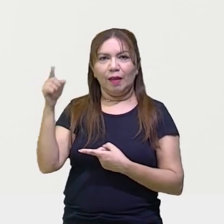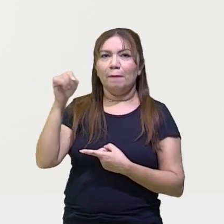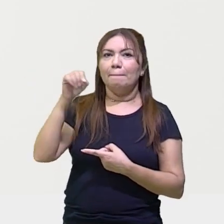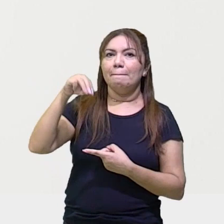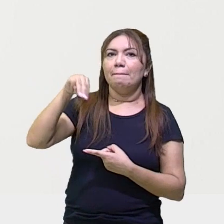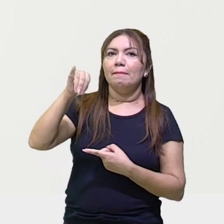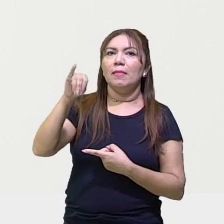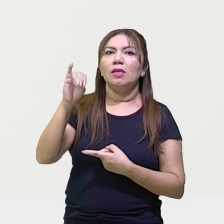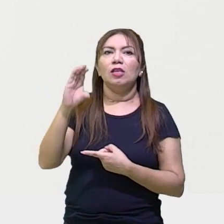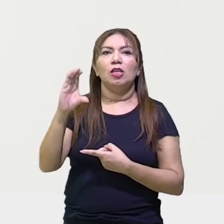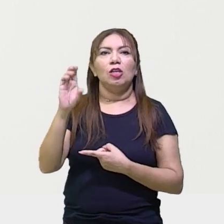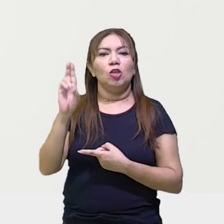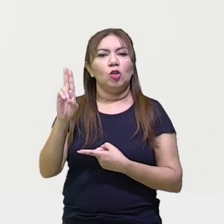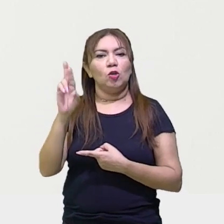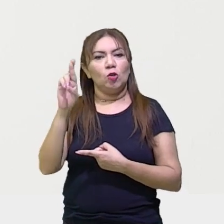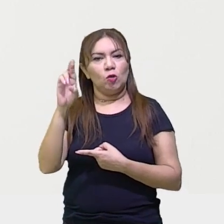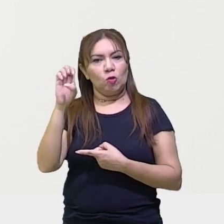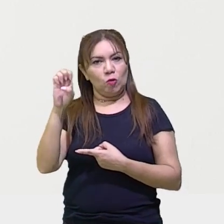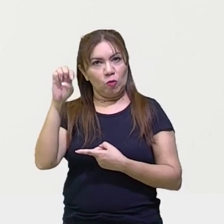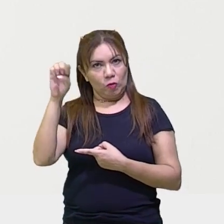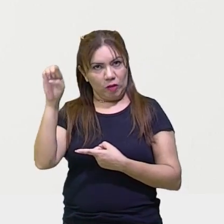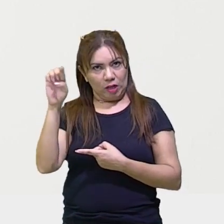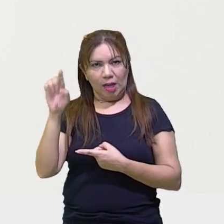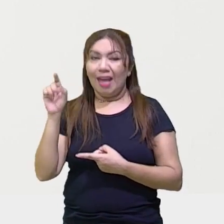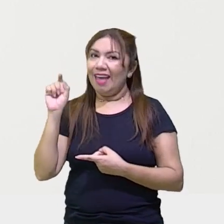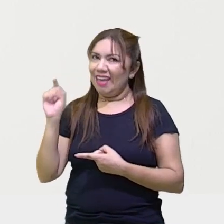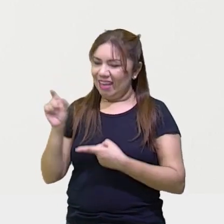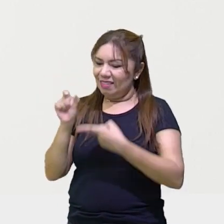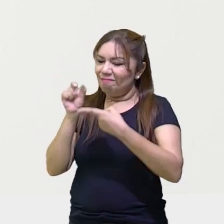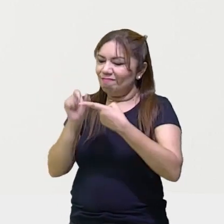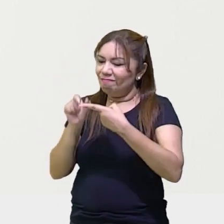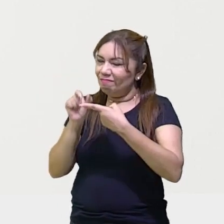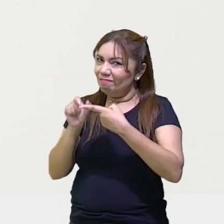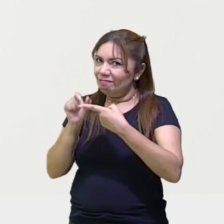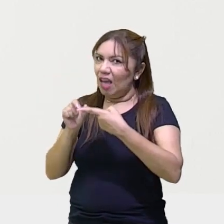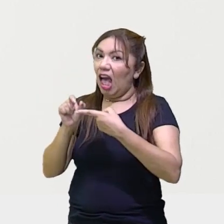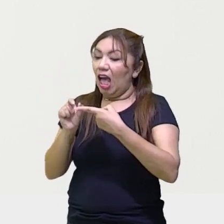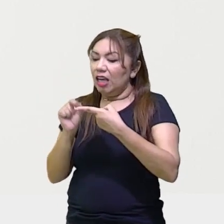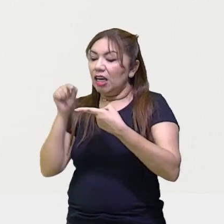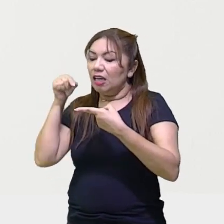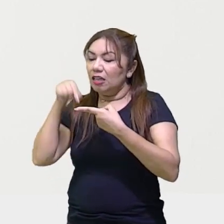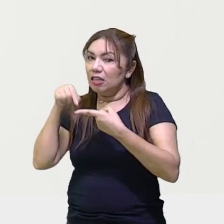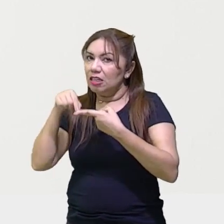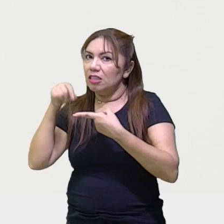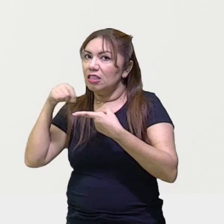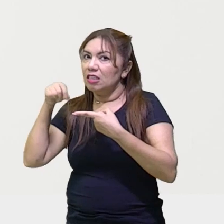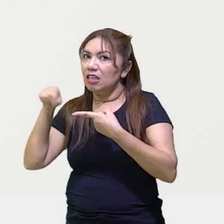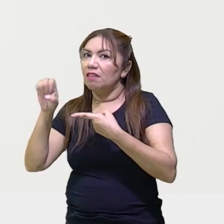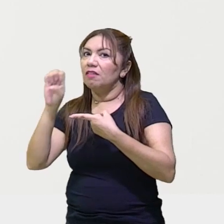oxítonas terminadas em é. Lembra que a gente viu lá na nossa regrinha?